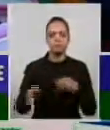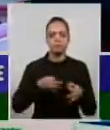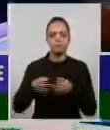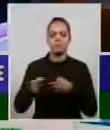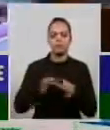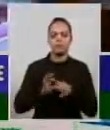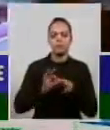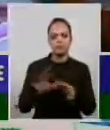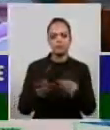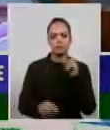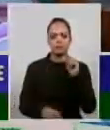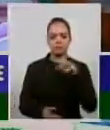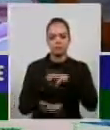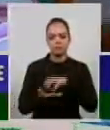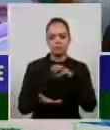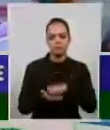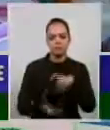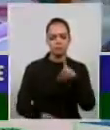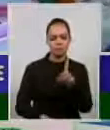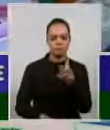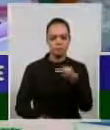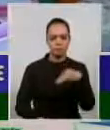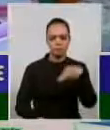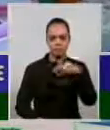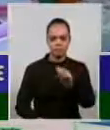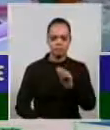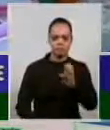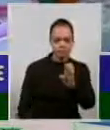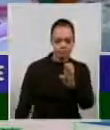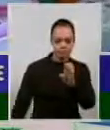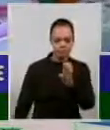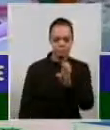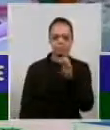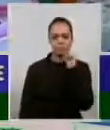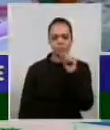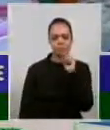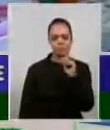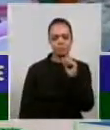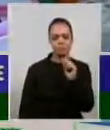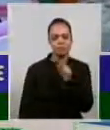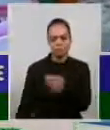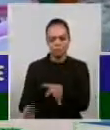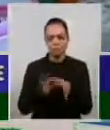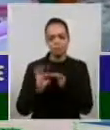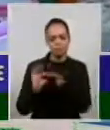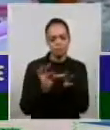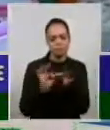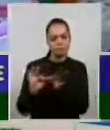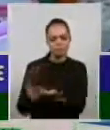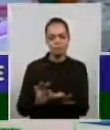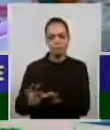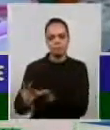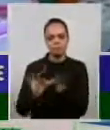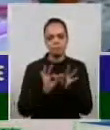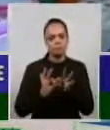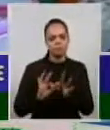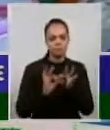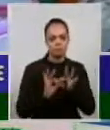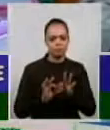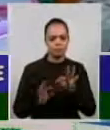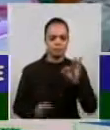que autoriza o Departamento Municipal de Água e Esgoto, DEMAI, a fazer